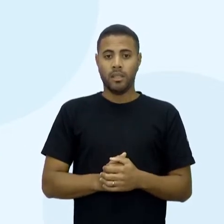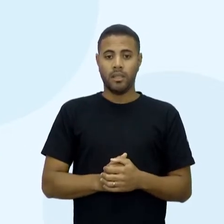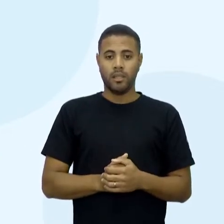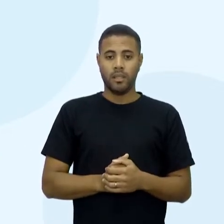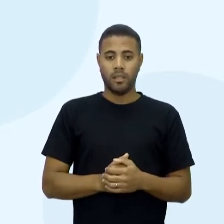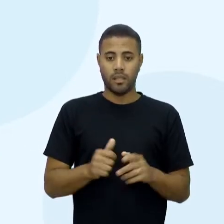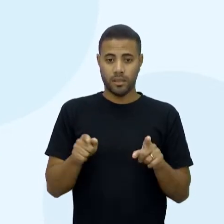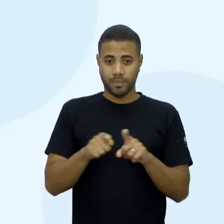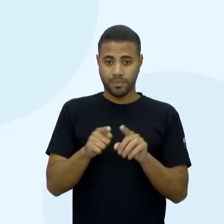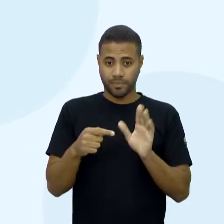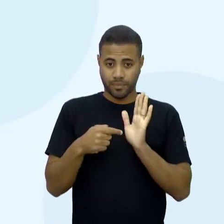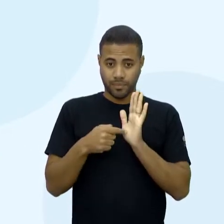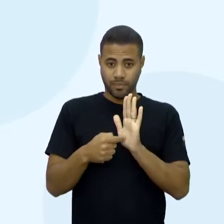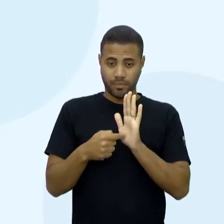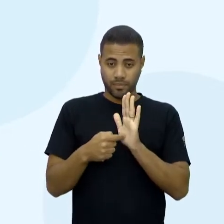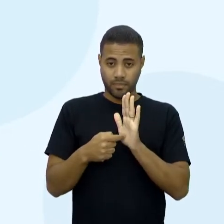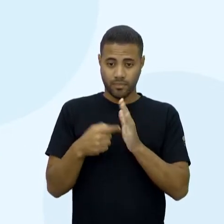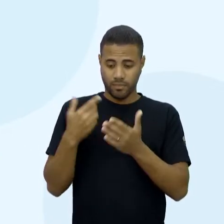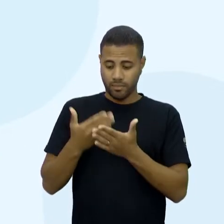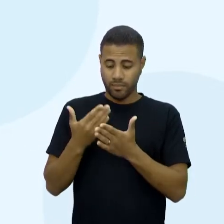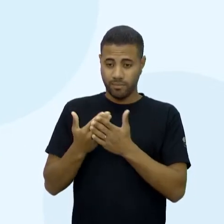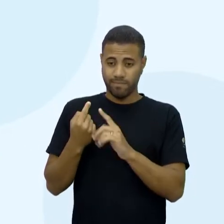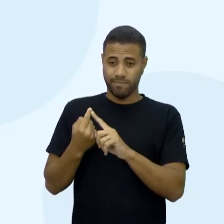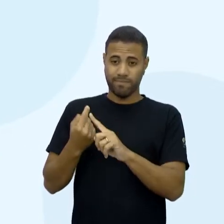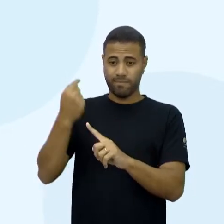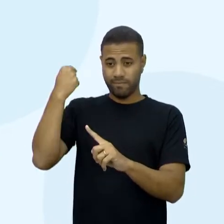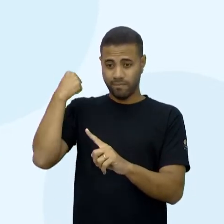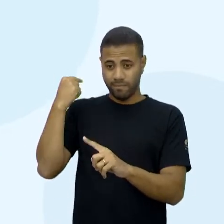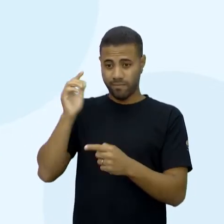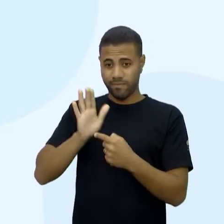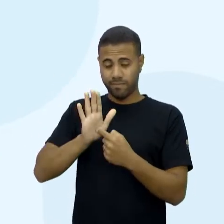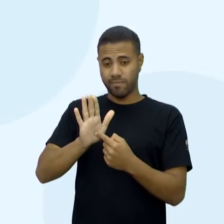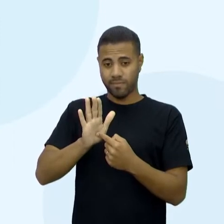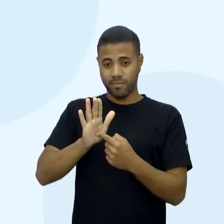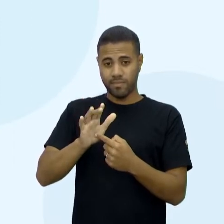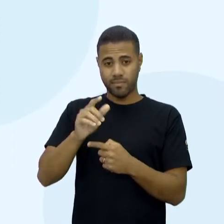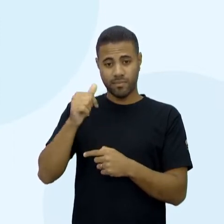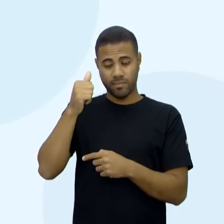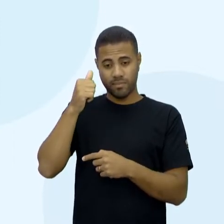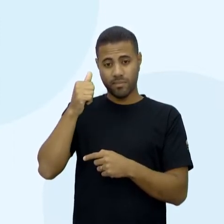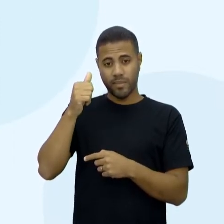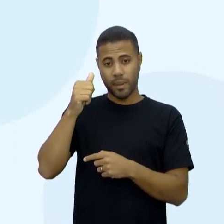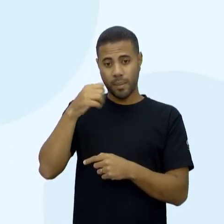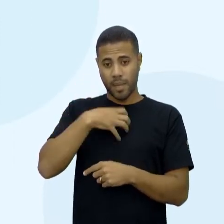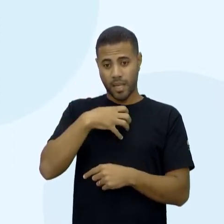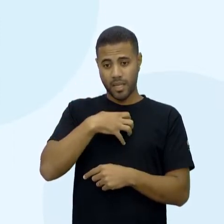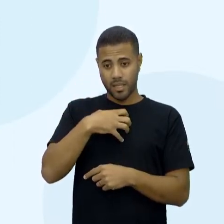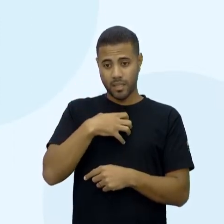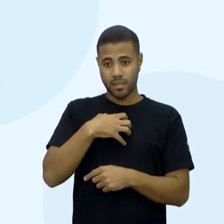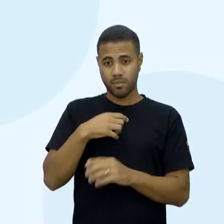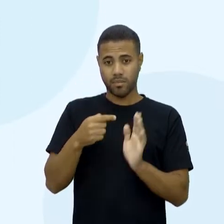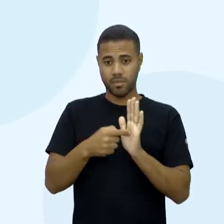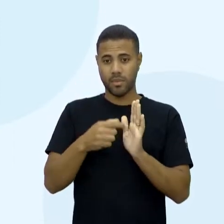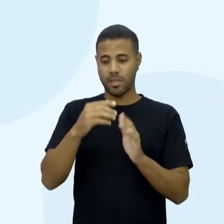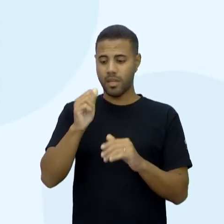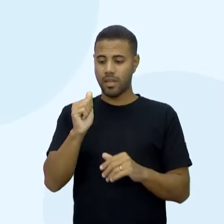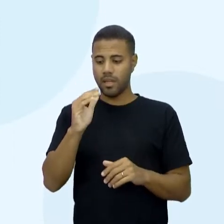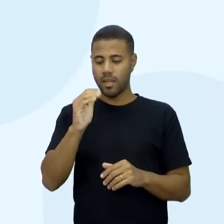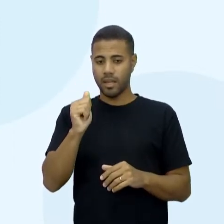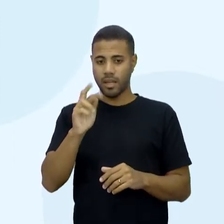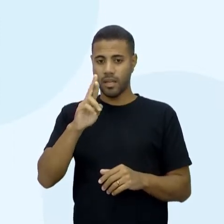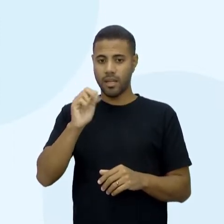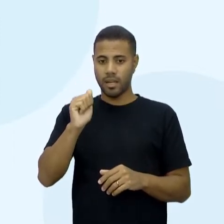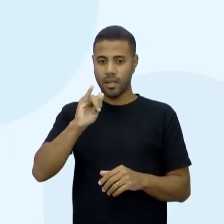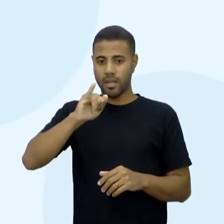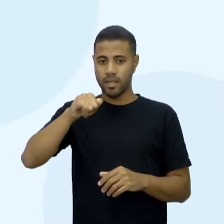Também já mostrei essa imagem nas aulas anteriores, né? Nós temos uma baiana que está mostrando um acarajé, né? Um alimento típico